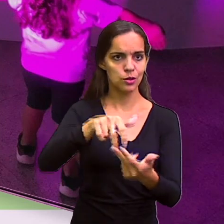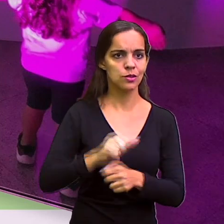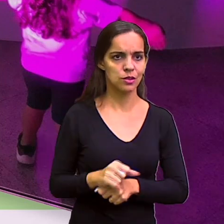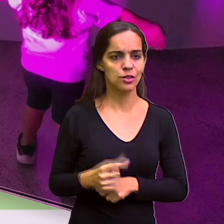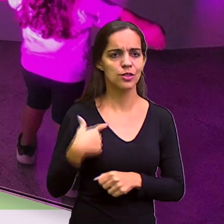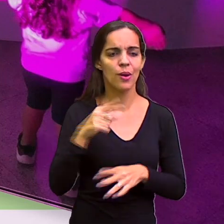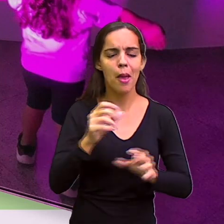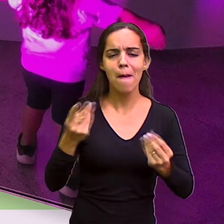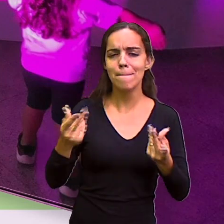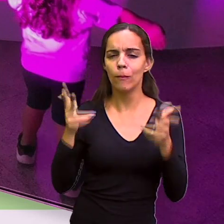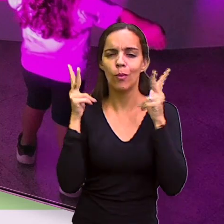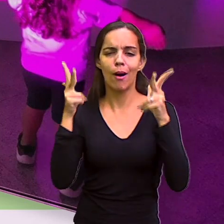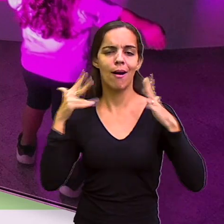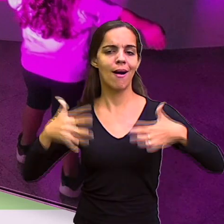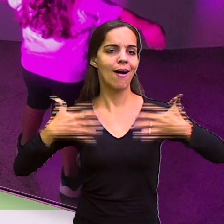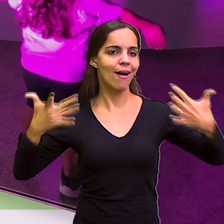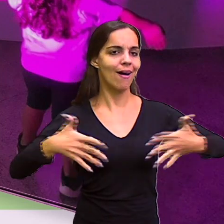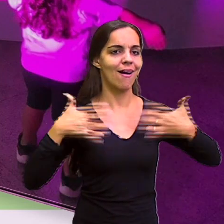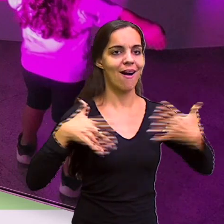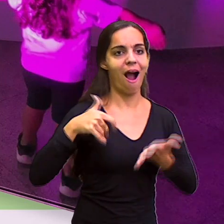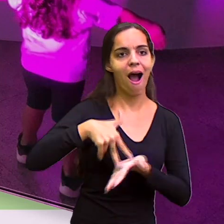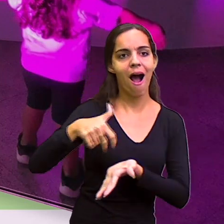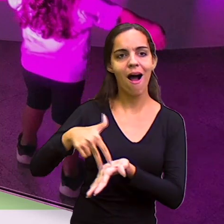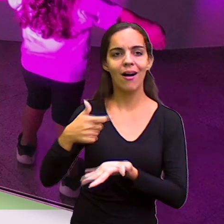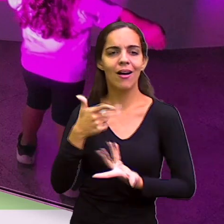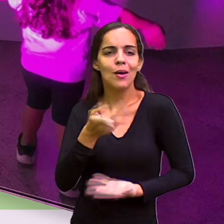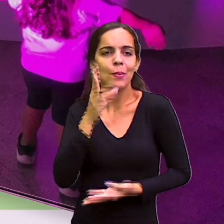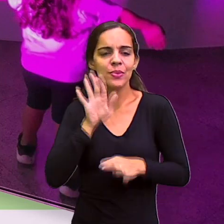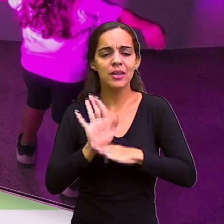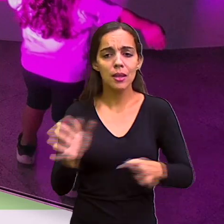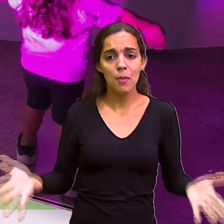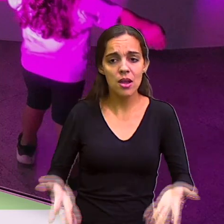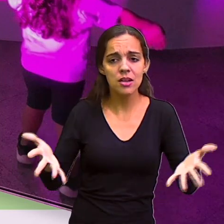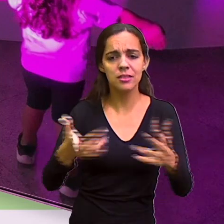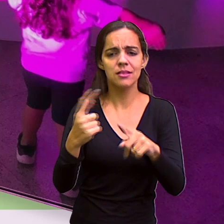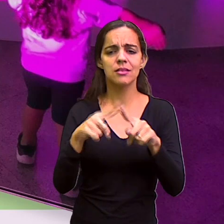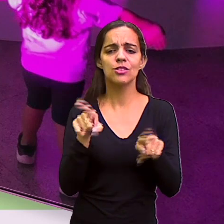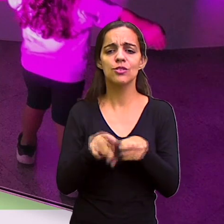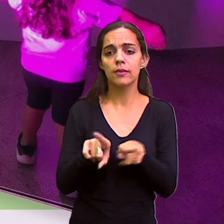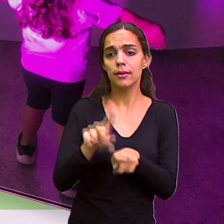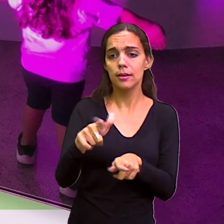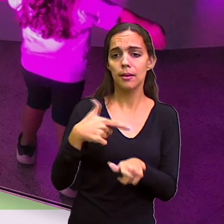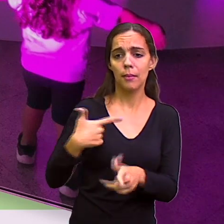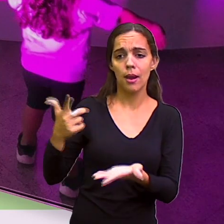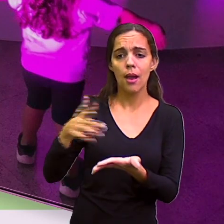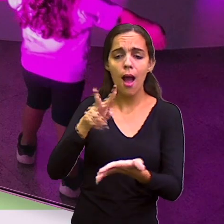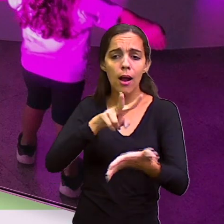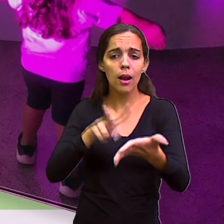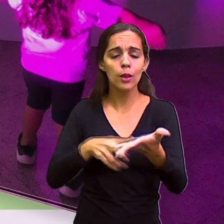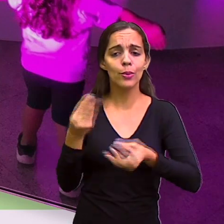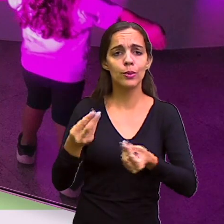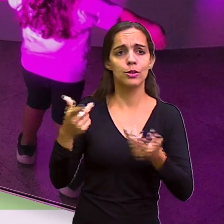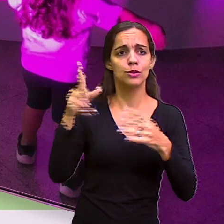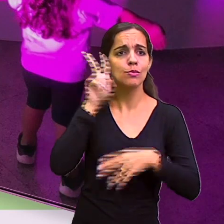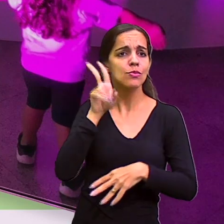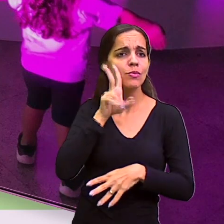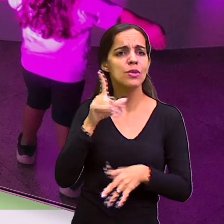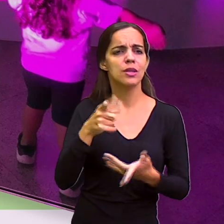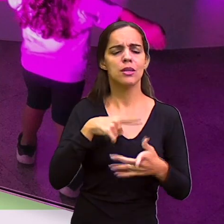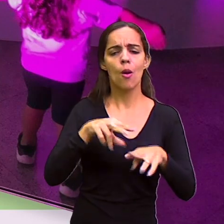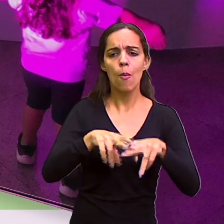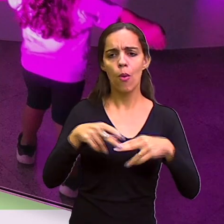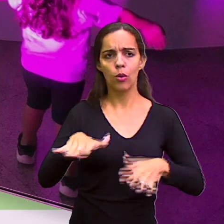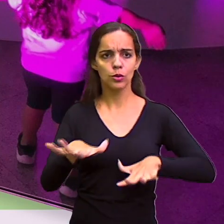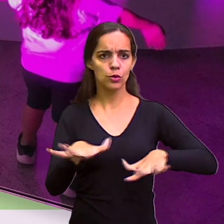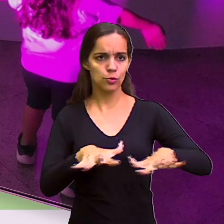forma divertida de interligar a leitura a uma história, a construção de personagens por meio de